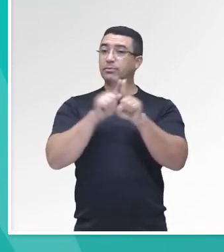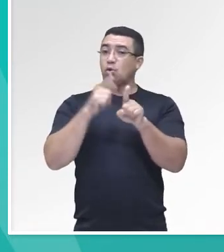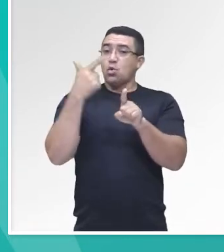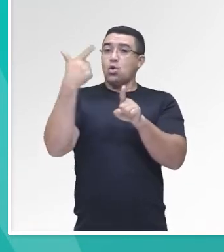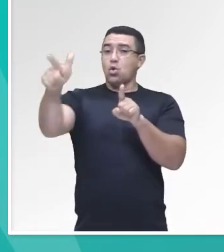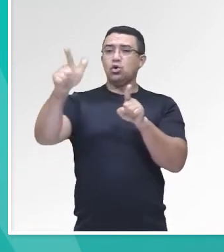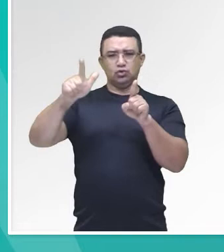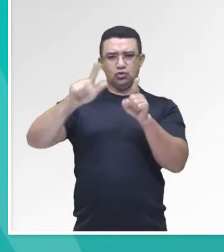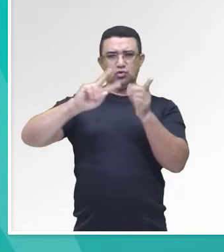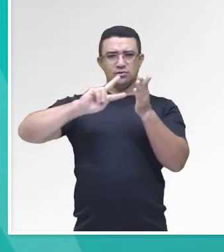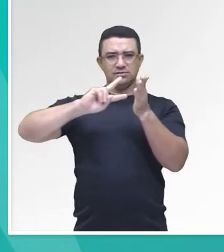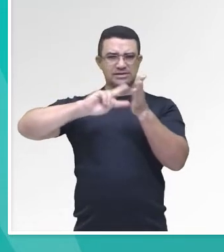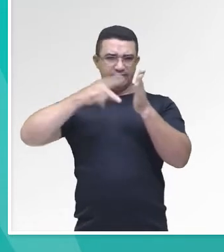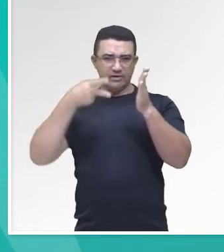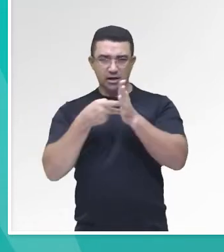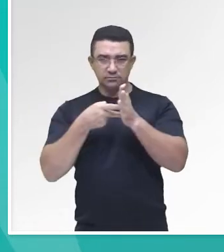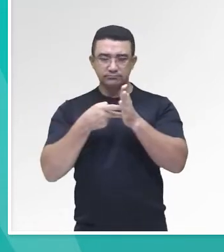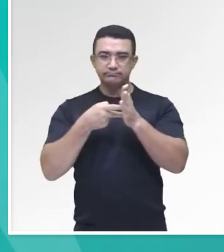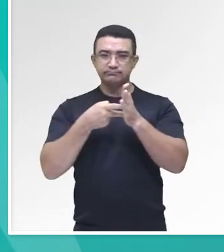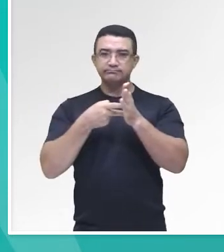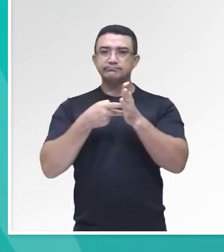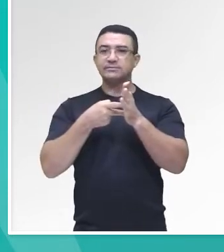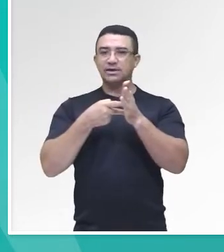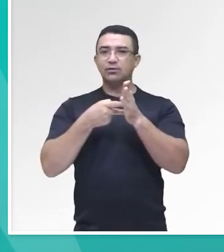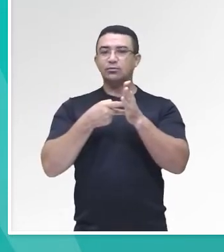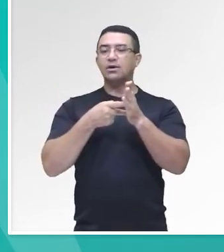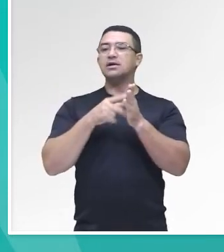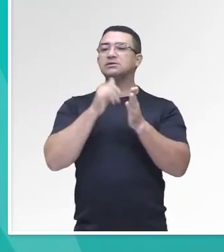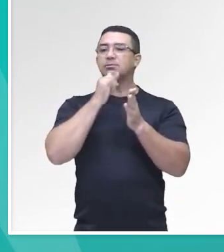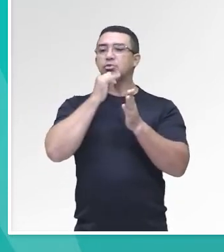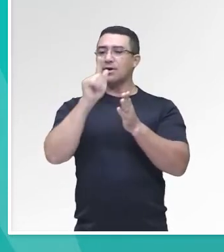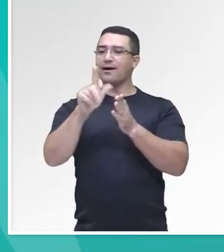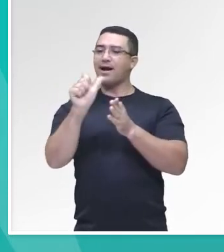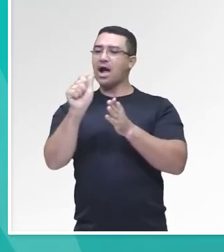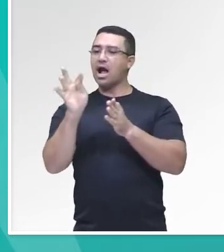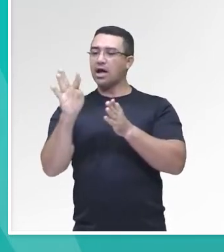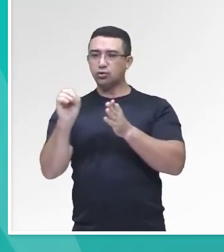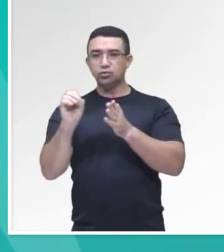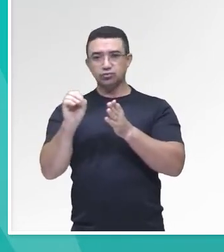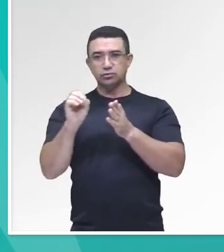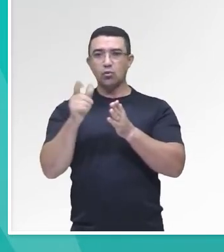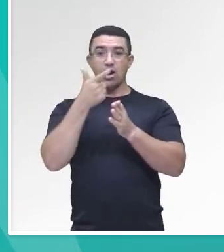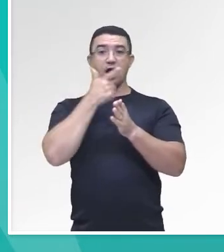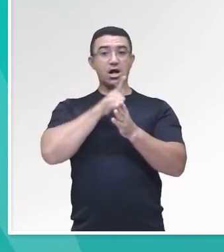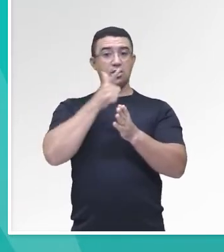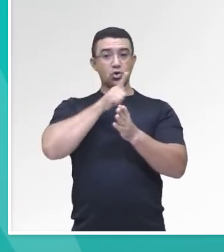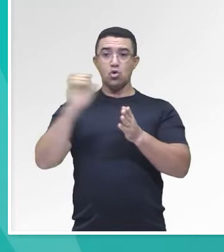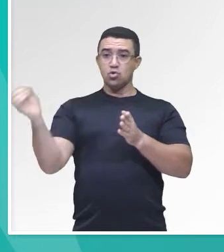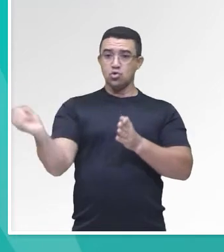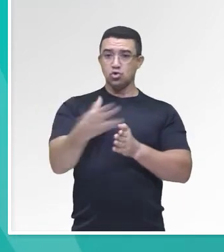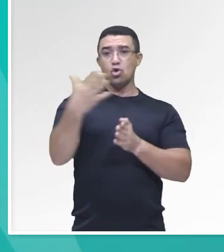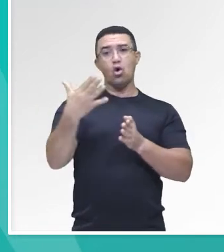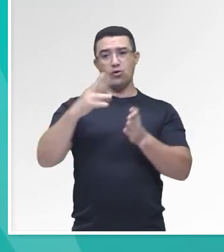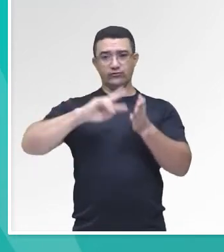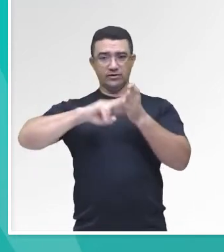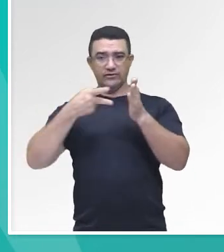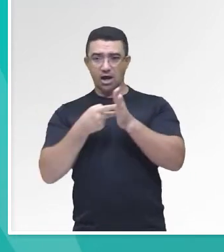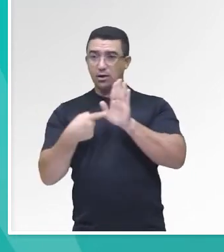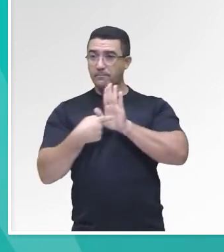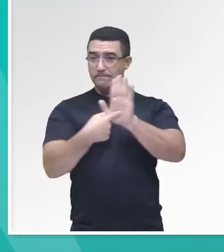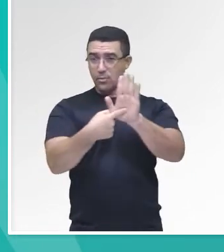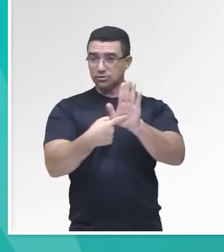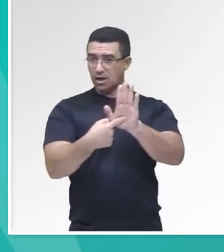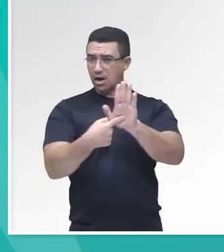sentido real e ganha um novo sentido, né? Para representar algo diferente daquilo que